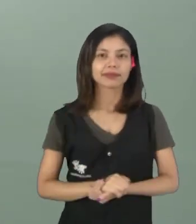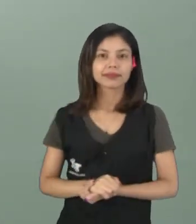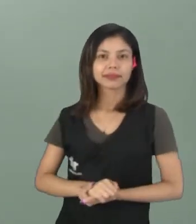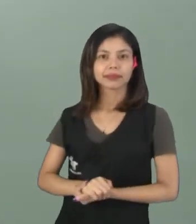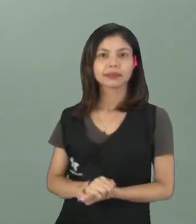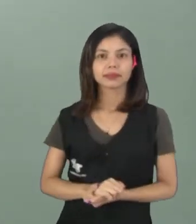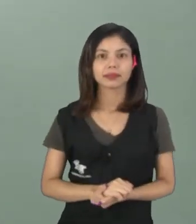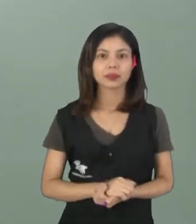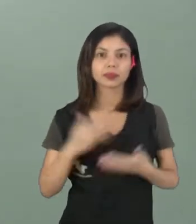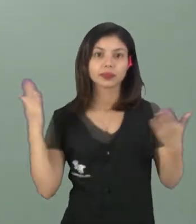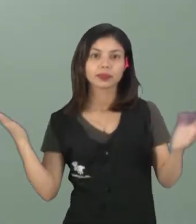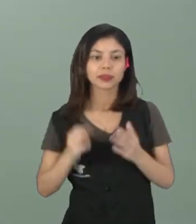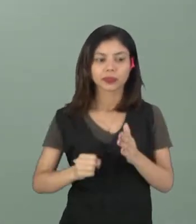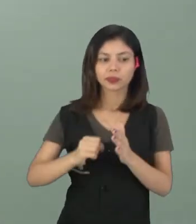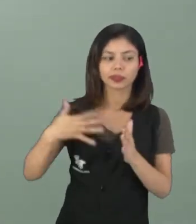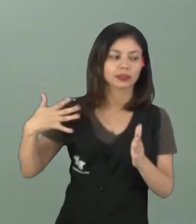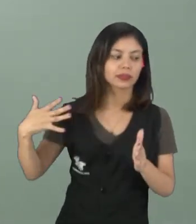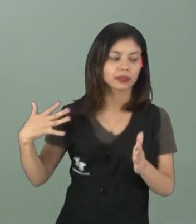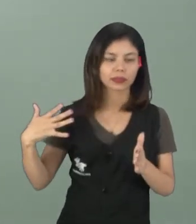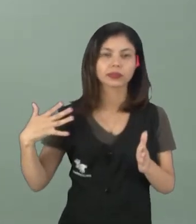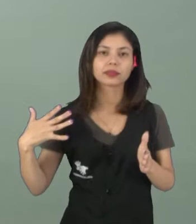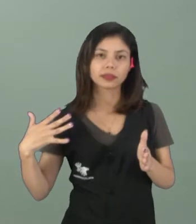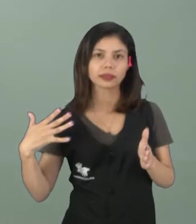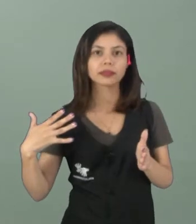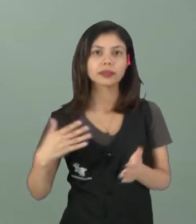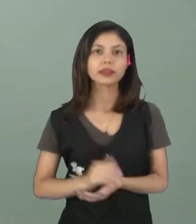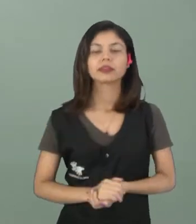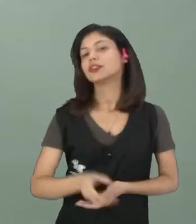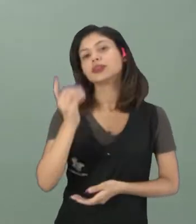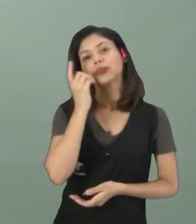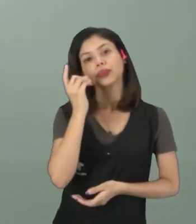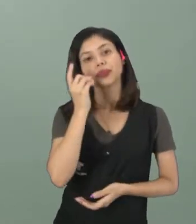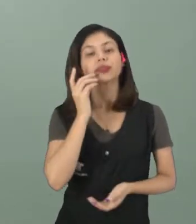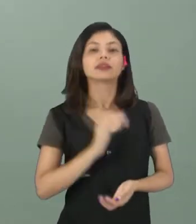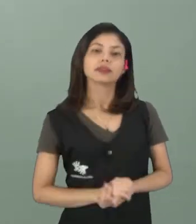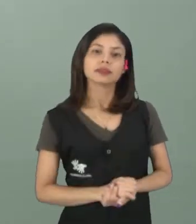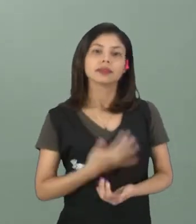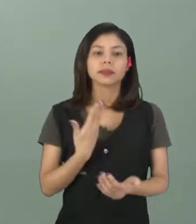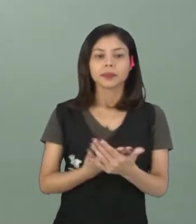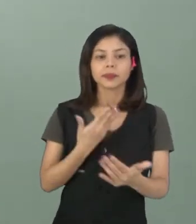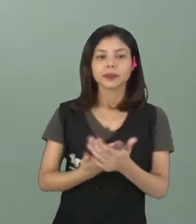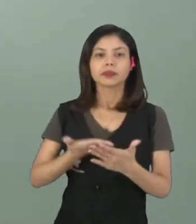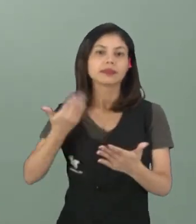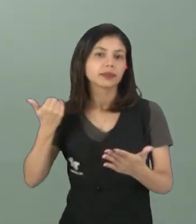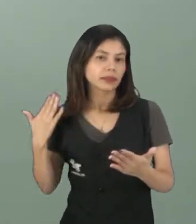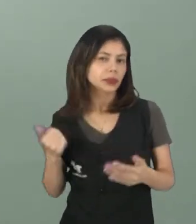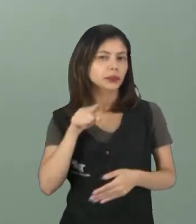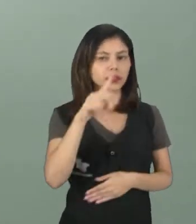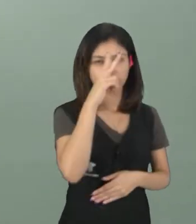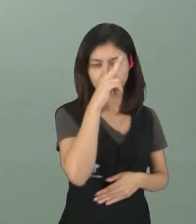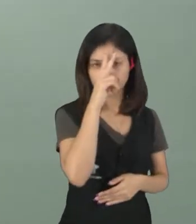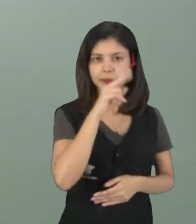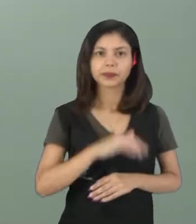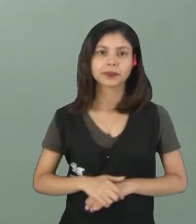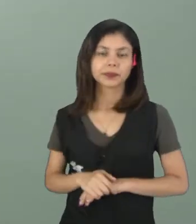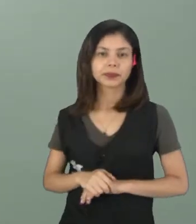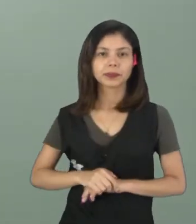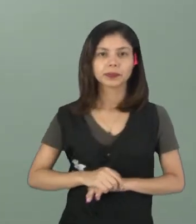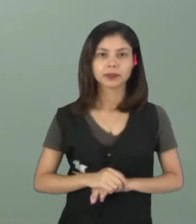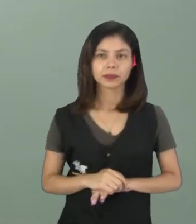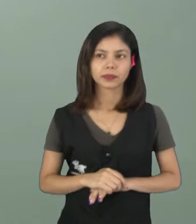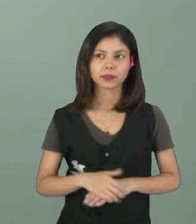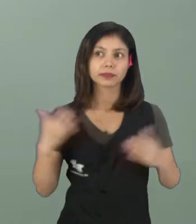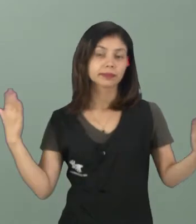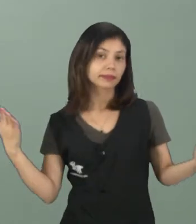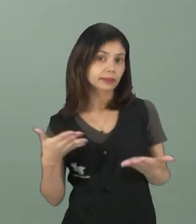bom então foram muitas é datas que nós estudamos na aula passada você lembra um